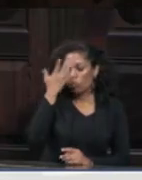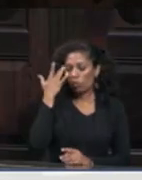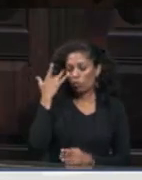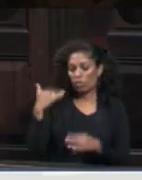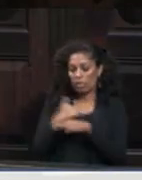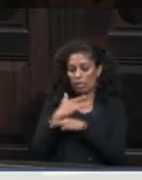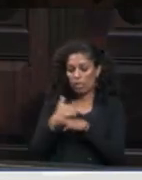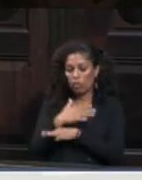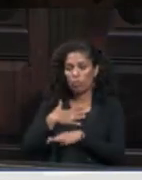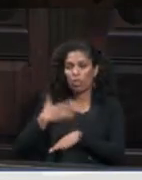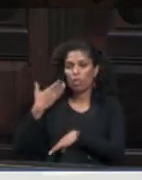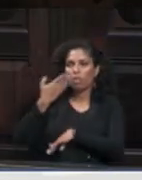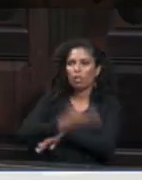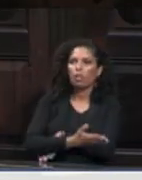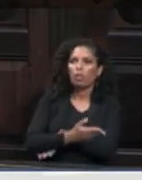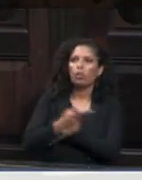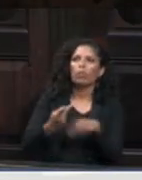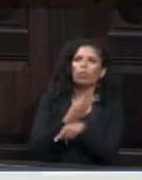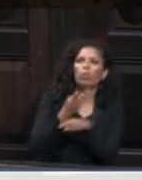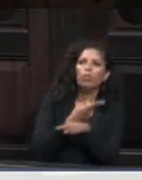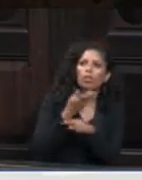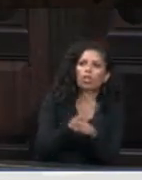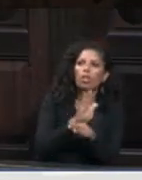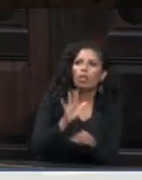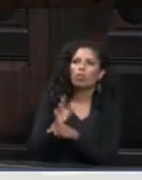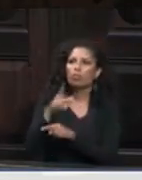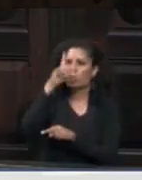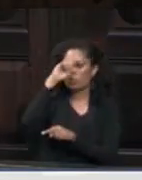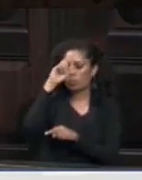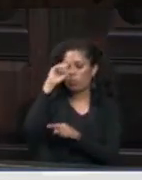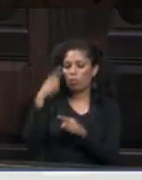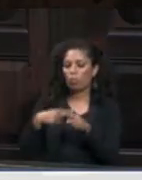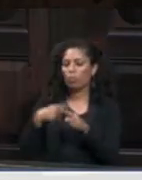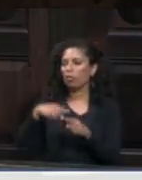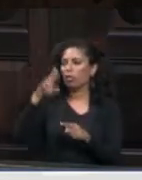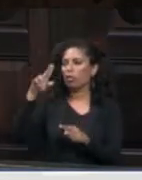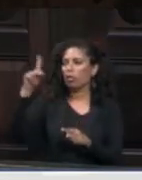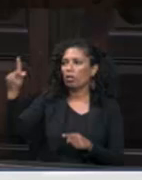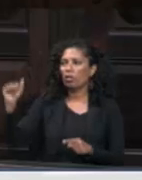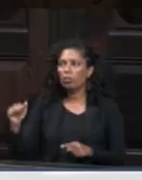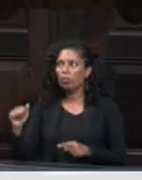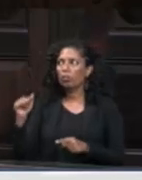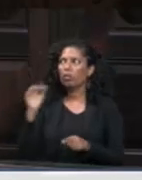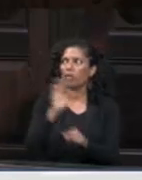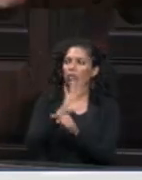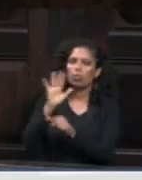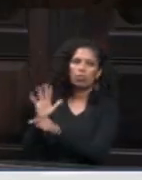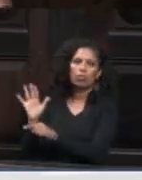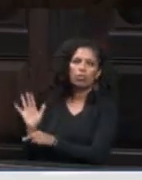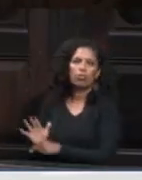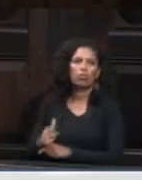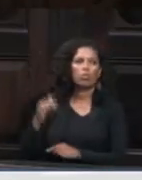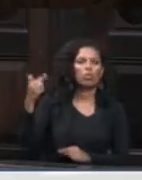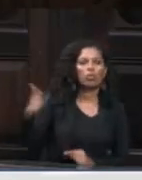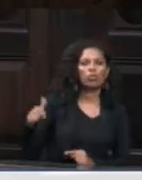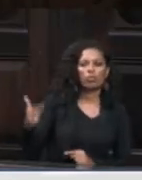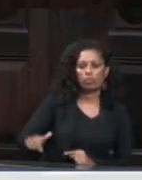um atendimento pediátrico, porque na UPA de Inoã, que é municipalizada, e no hospital, não tinha